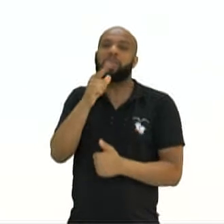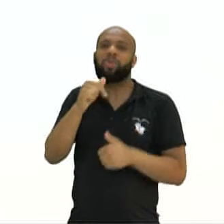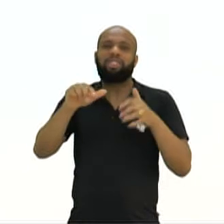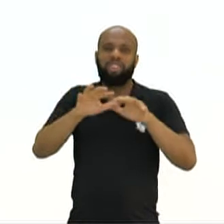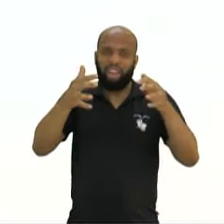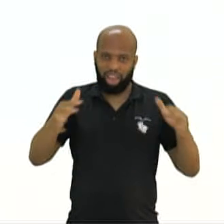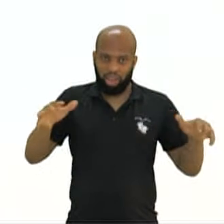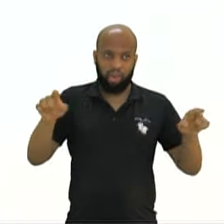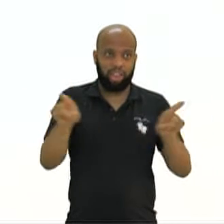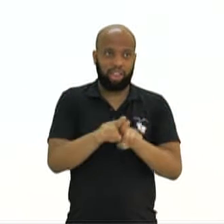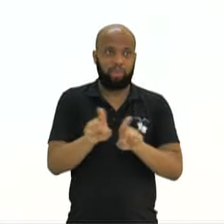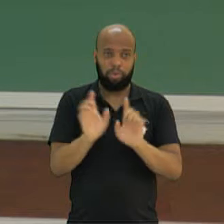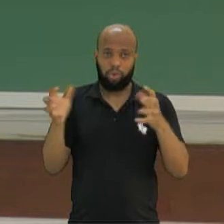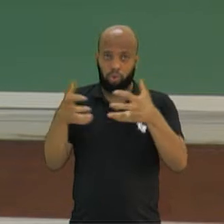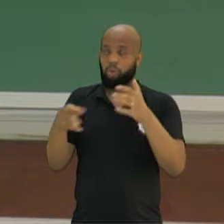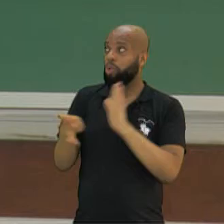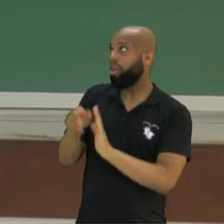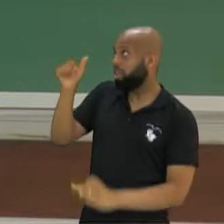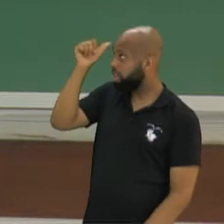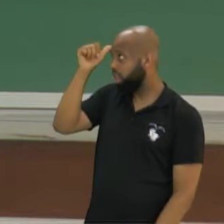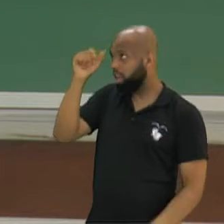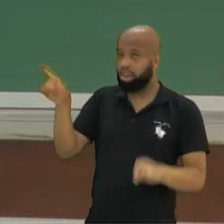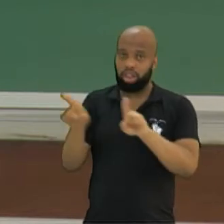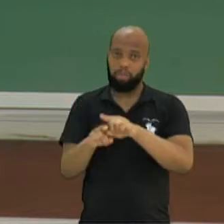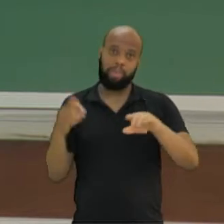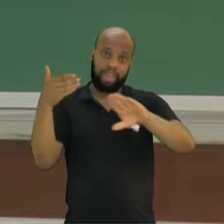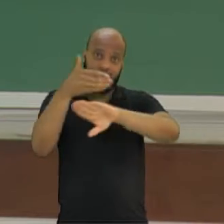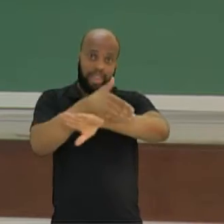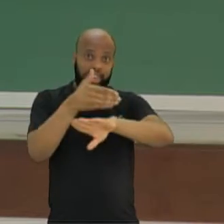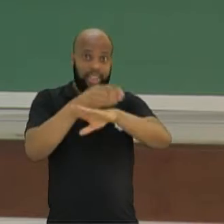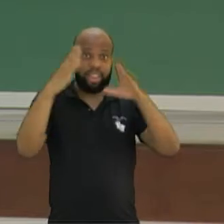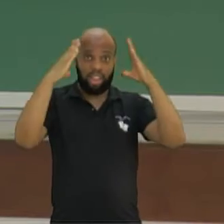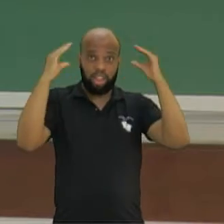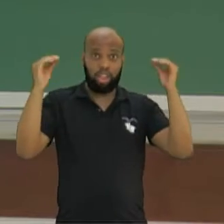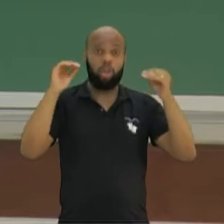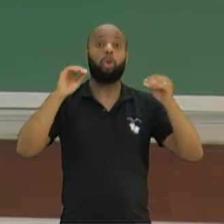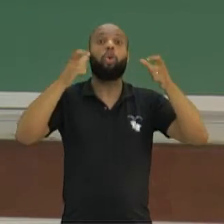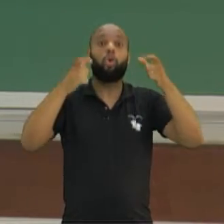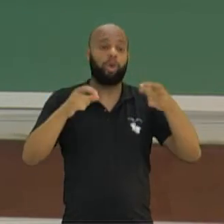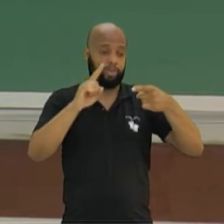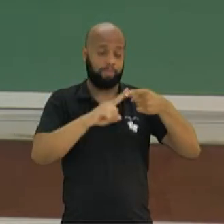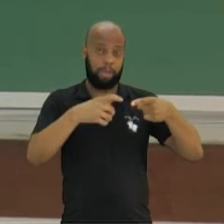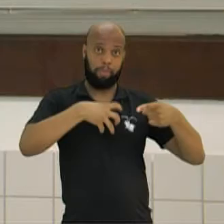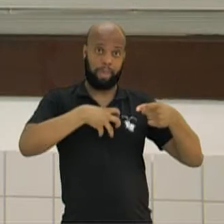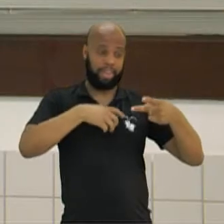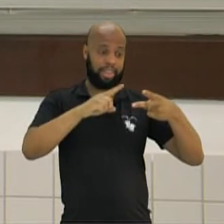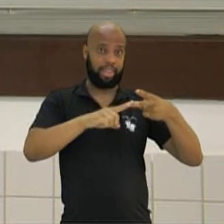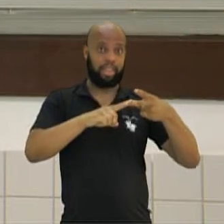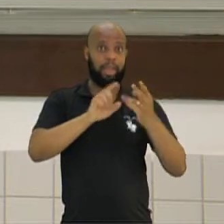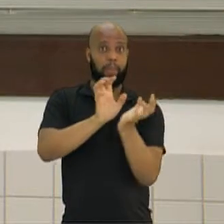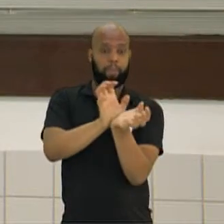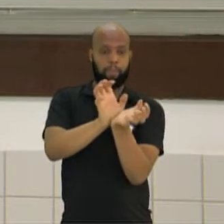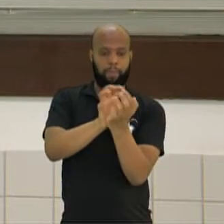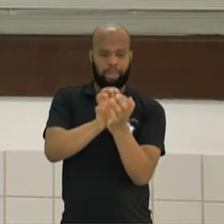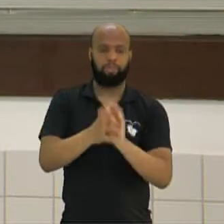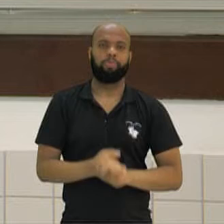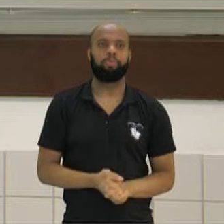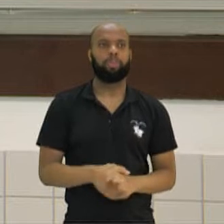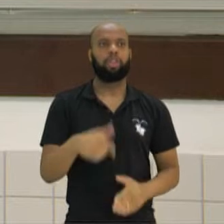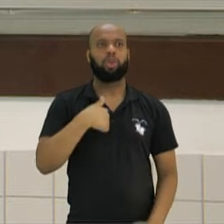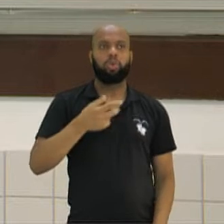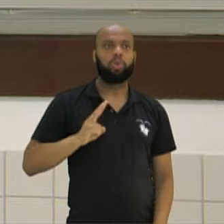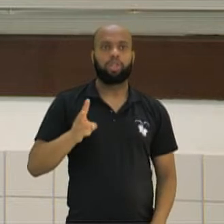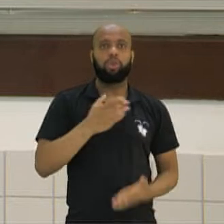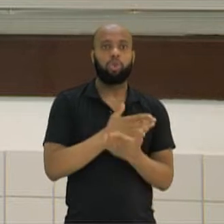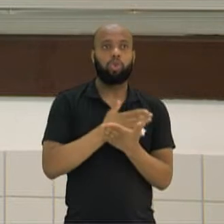das Índias Ocidentais, invasão holandesa, na Bahia e em Pernambuco. Eu sempre começo a minha aula fazendo uma problemática.